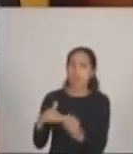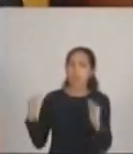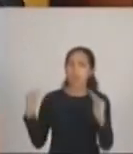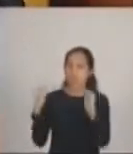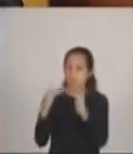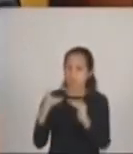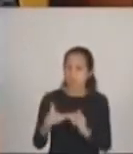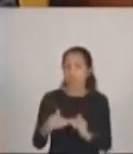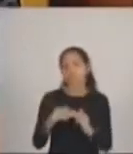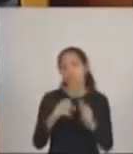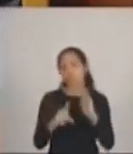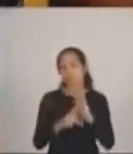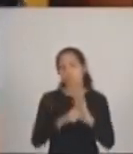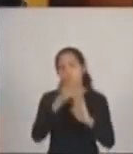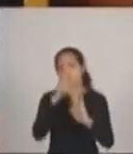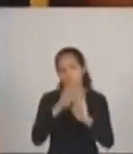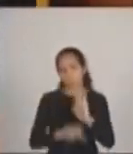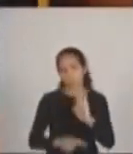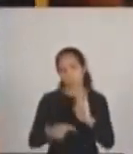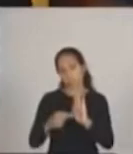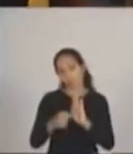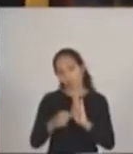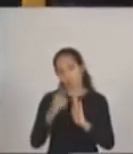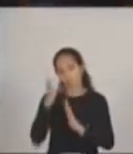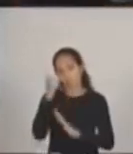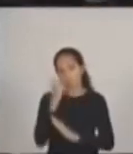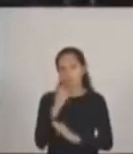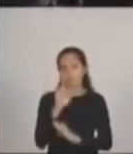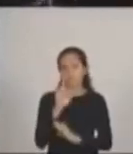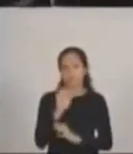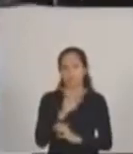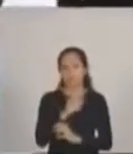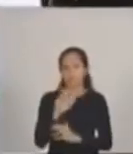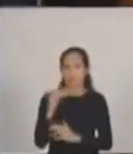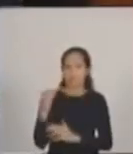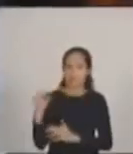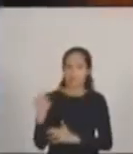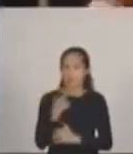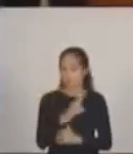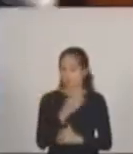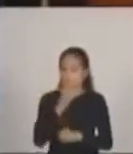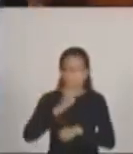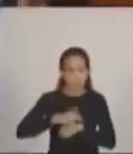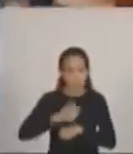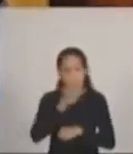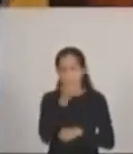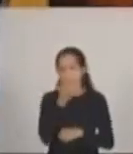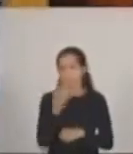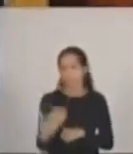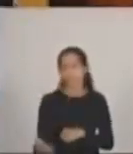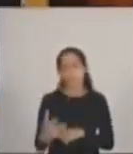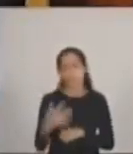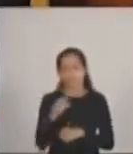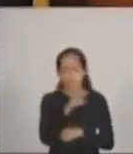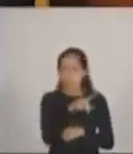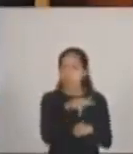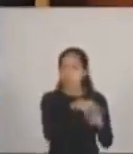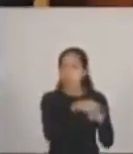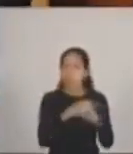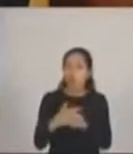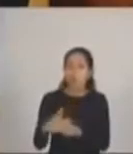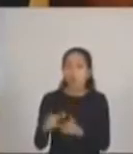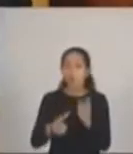decreto legislativo do deputado Teodorico Ferraço, que veio em muito boa hora, que veio para corrigir um